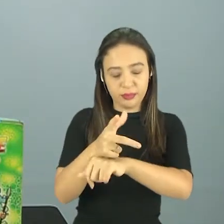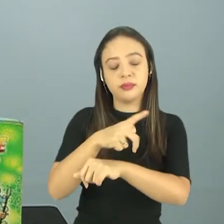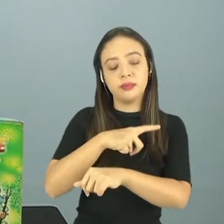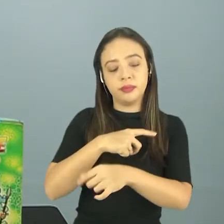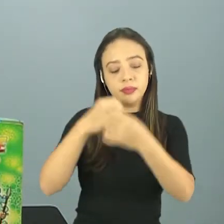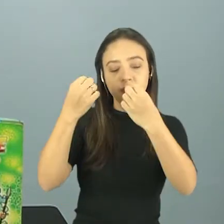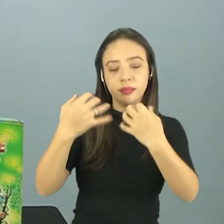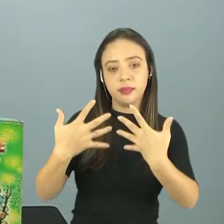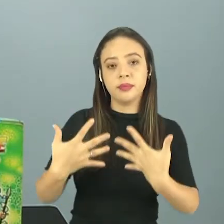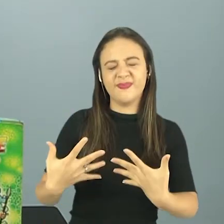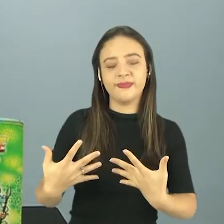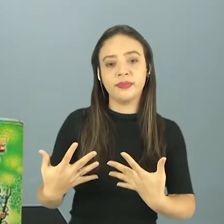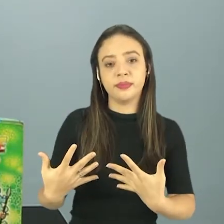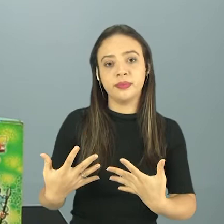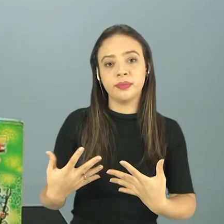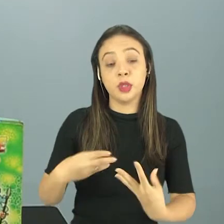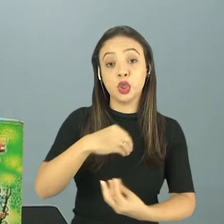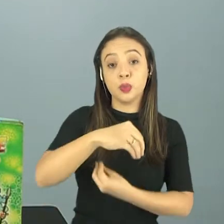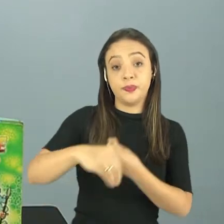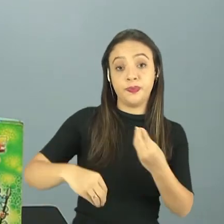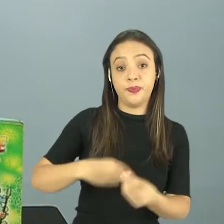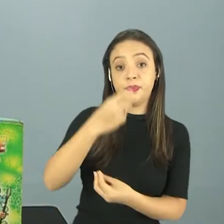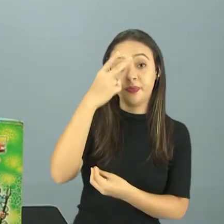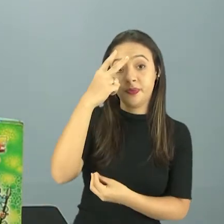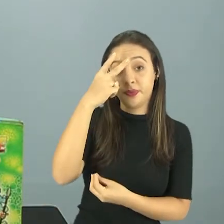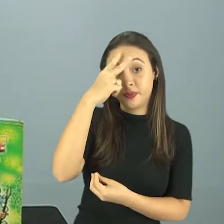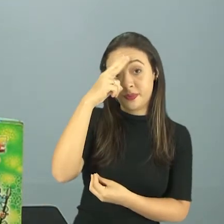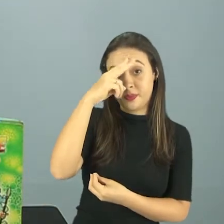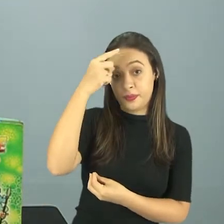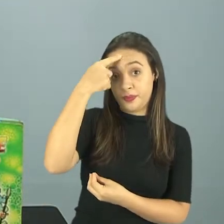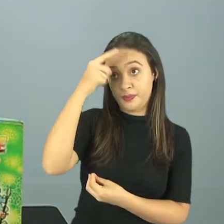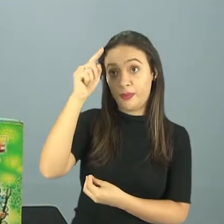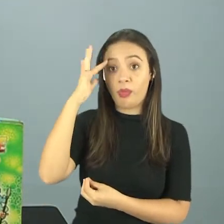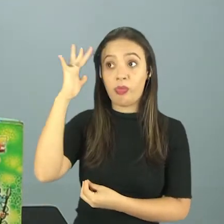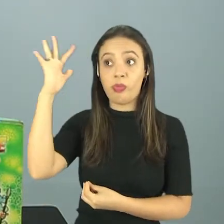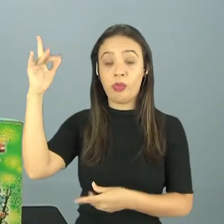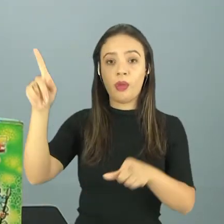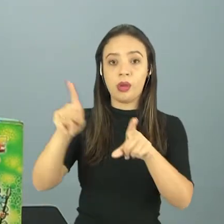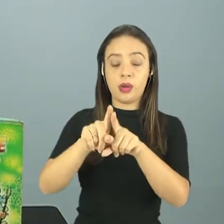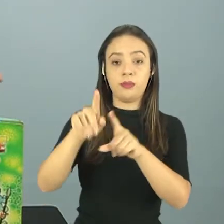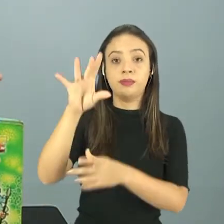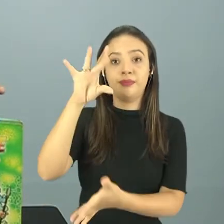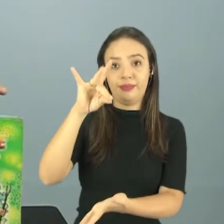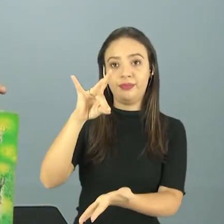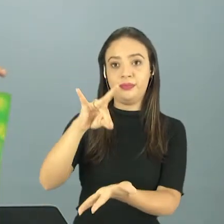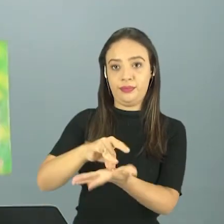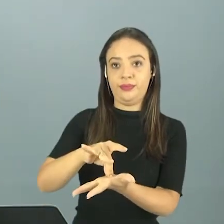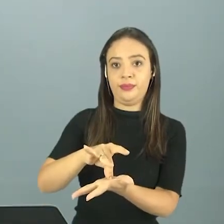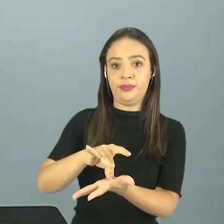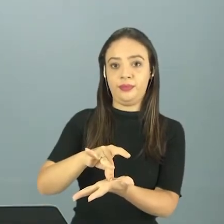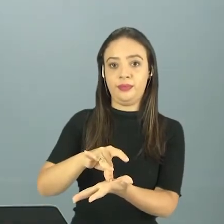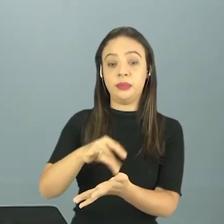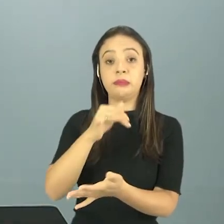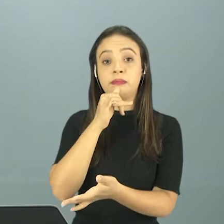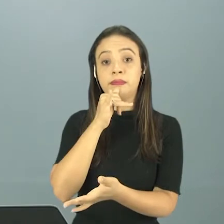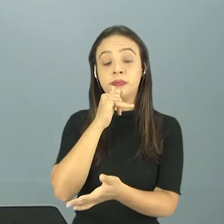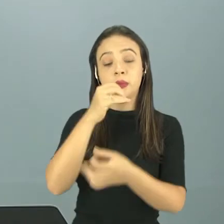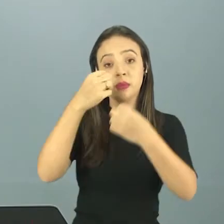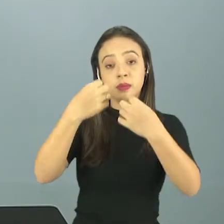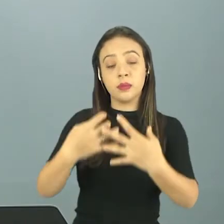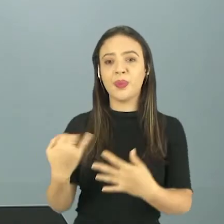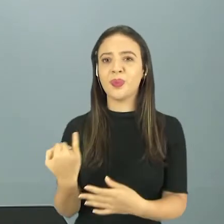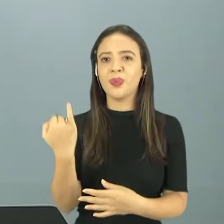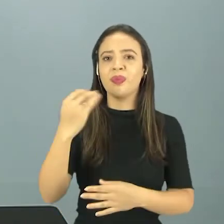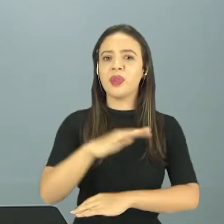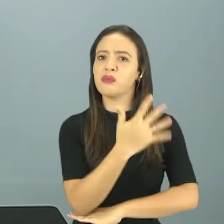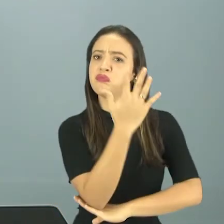essa explicação. Ela mistura fantasia com realidade. Então, quando eu falo, talvez, a importância da